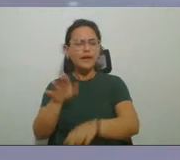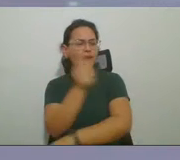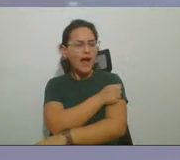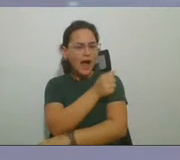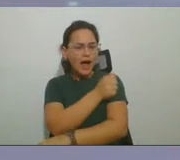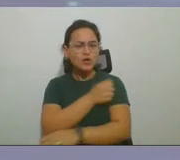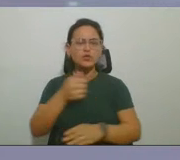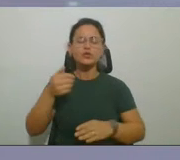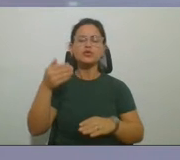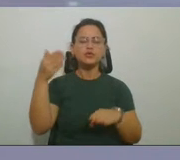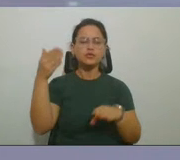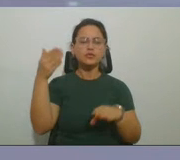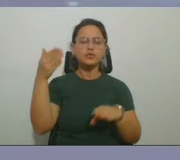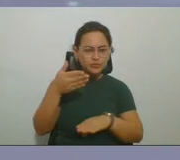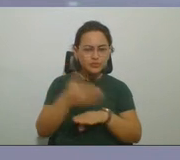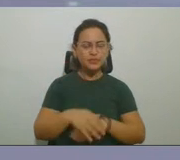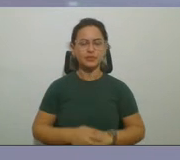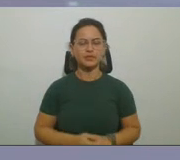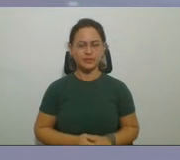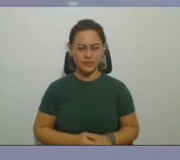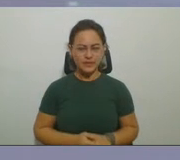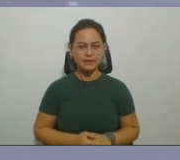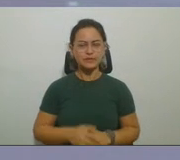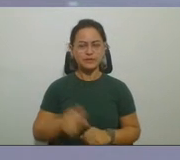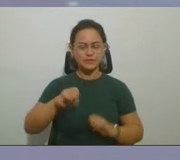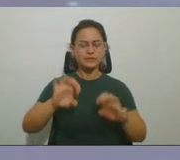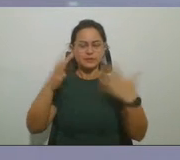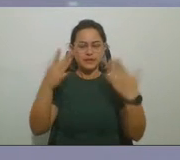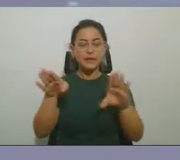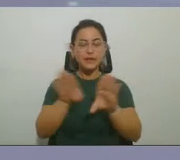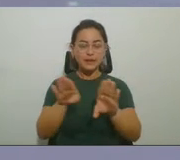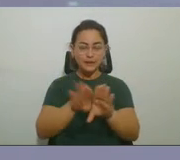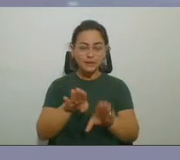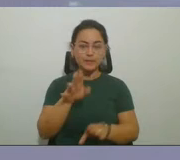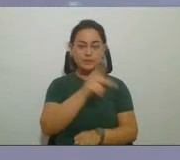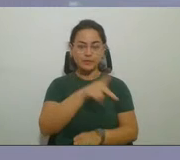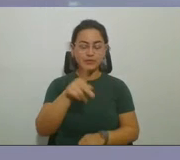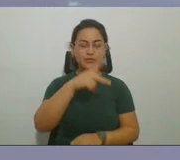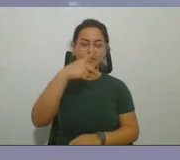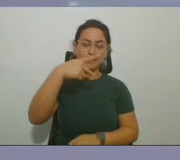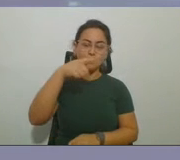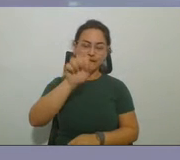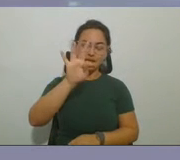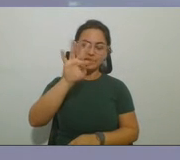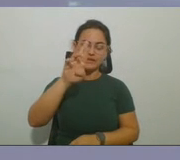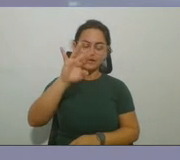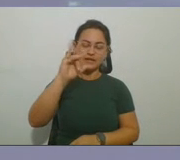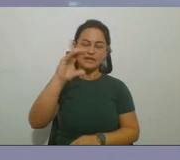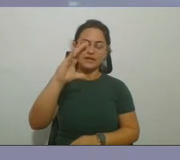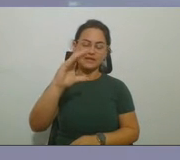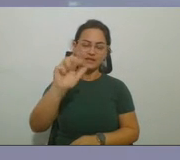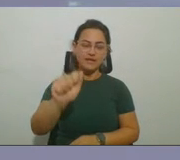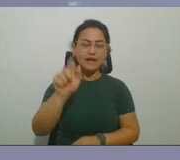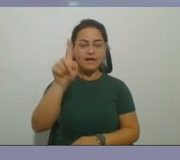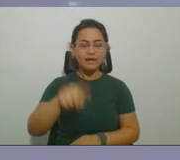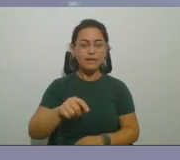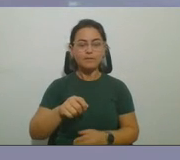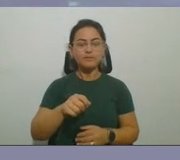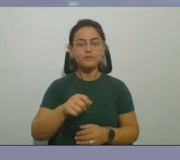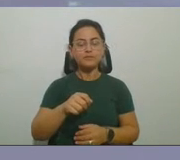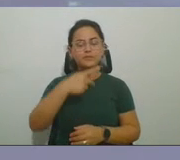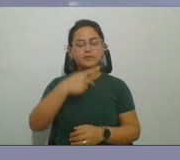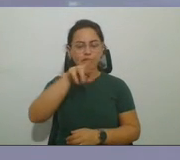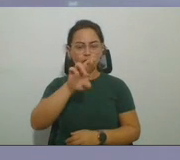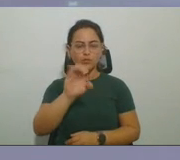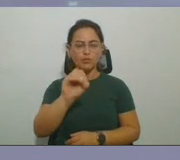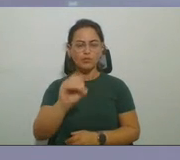também aqui, né, a professora Patrícia do Amaral, que é nossa pró-reitora de pesquisa